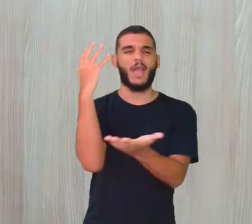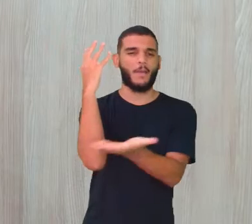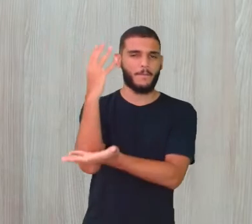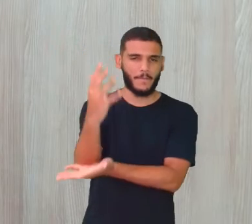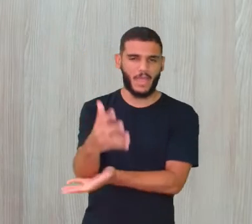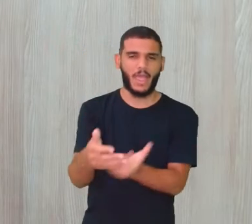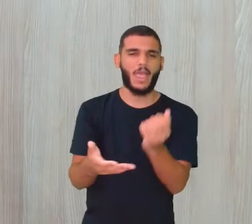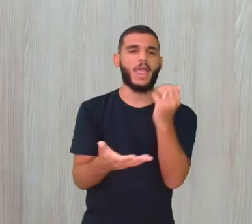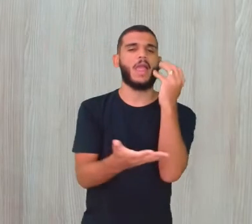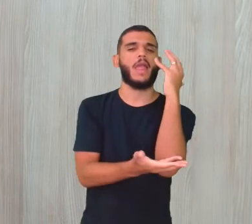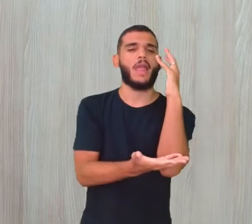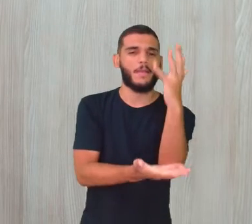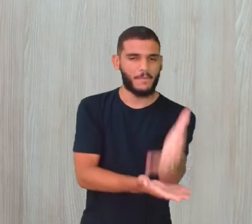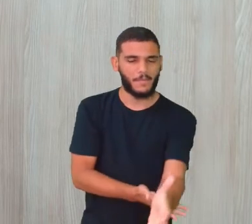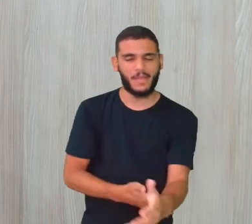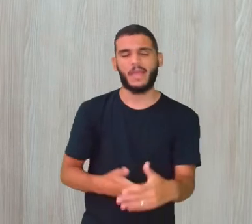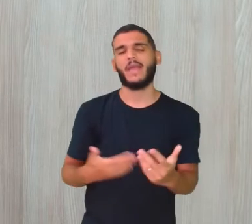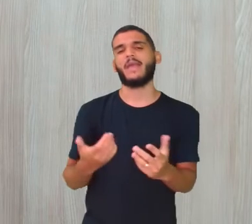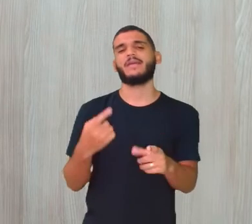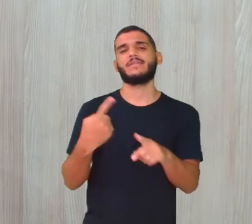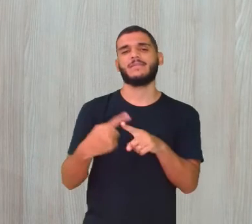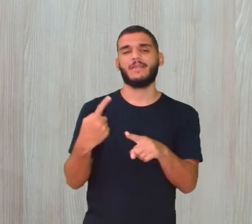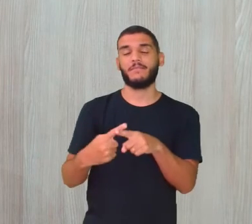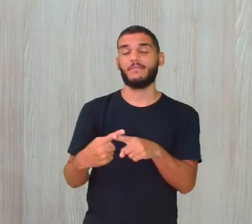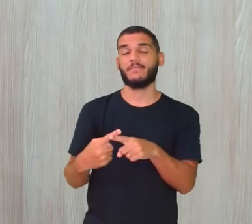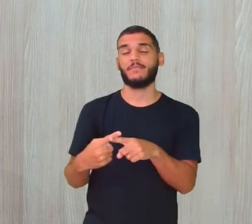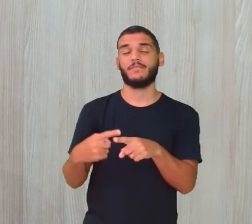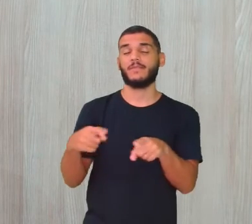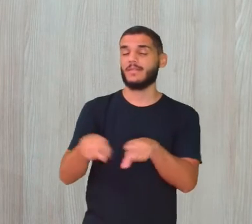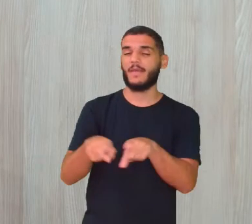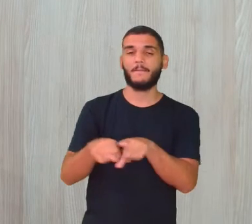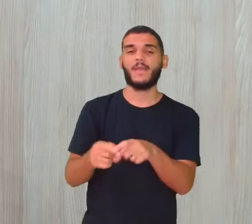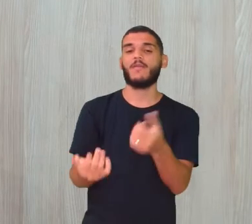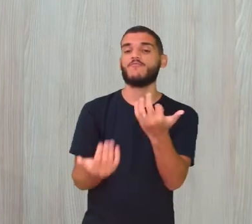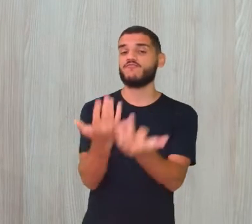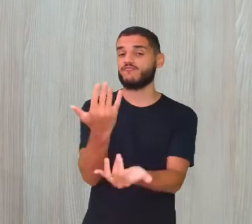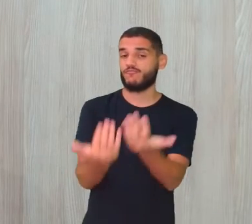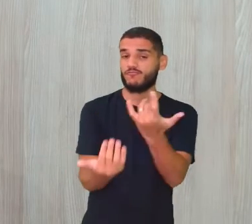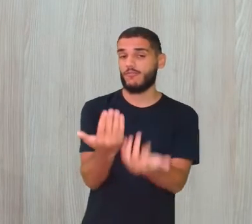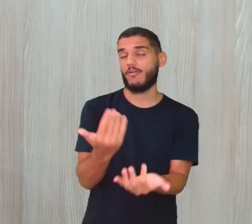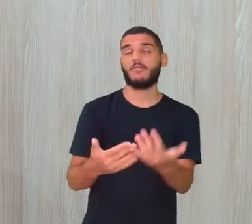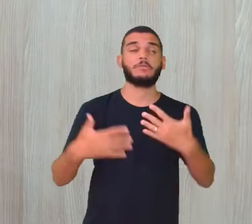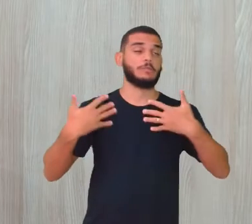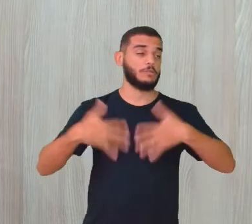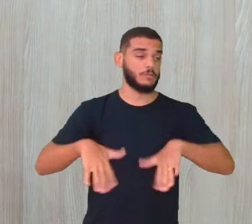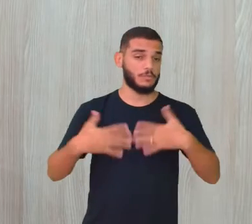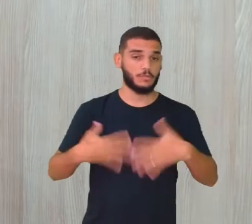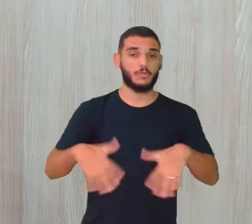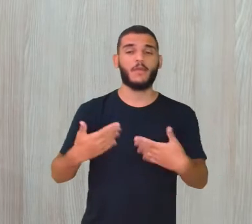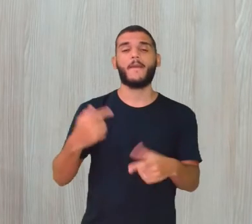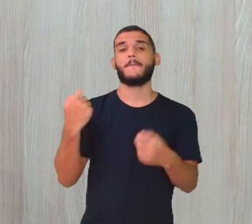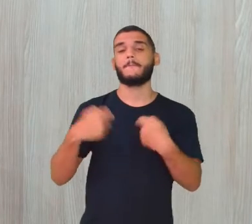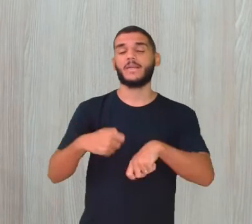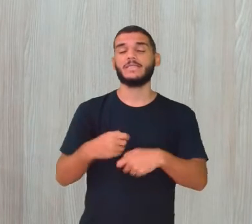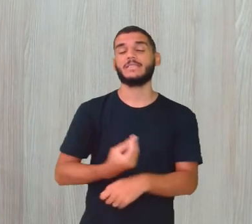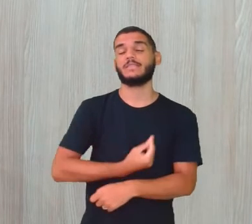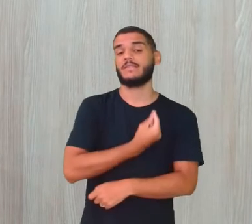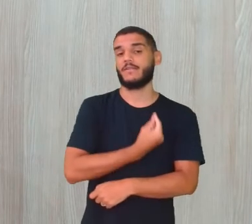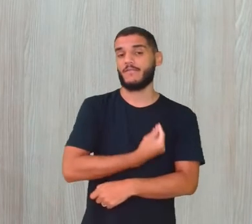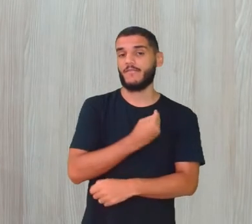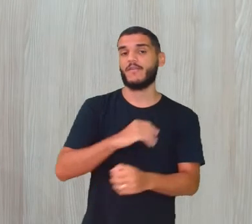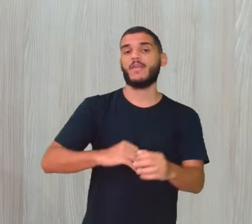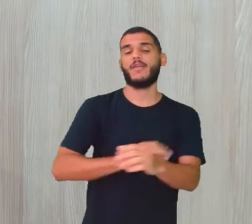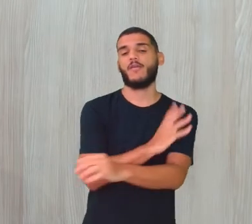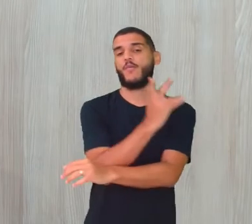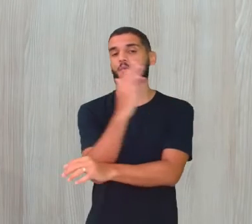povos que precisam desses territórios, precisam da floresta viva, né, são os verdadeiros guardiões da floresta, eles acabam